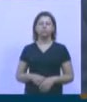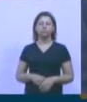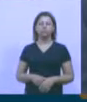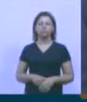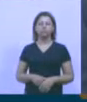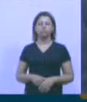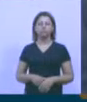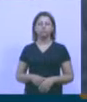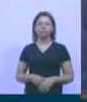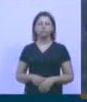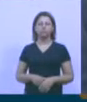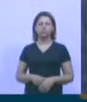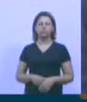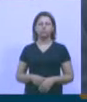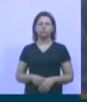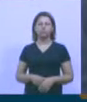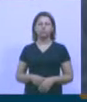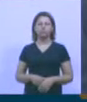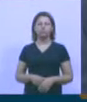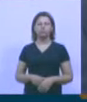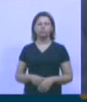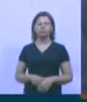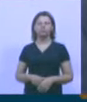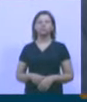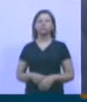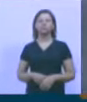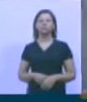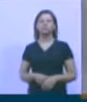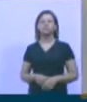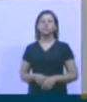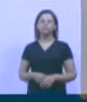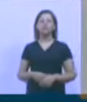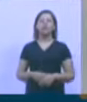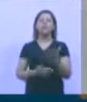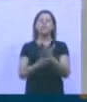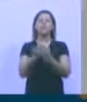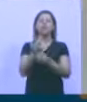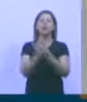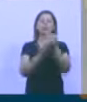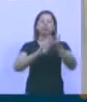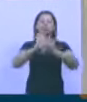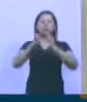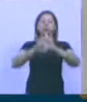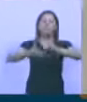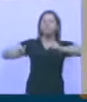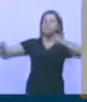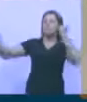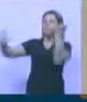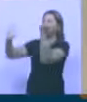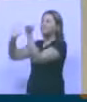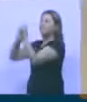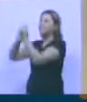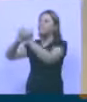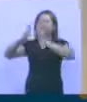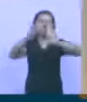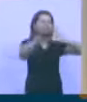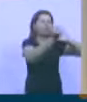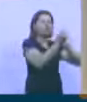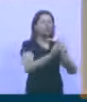for our forgiveness, healing and deliverance. Ele está lá pregado, elas estão pregadas na cruz para que